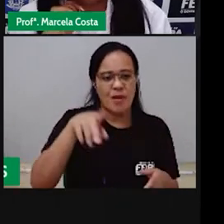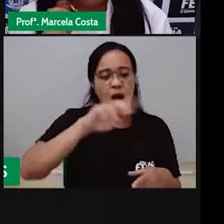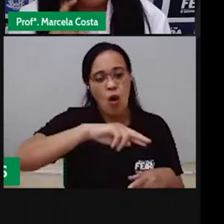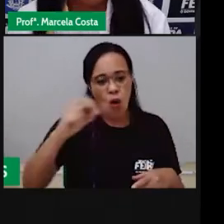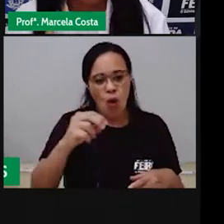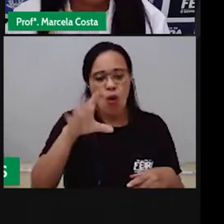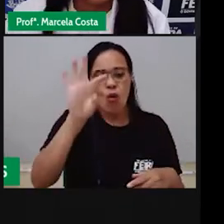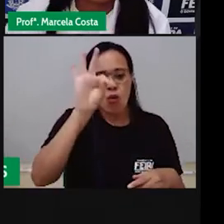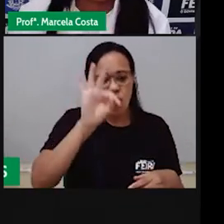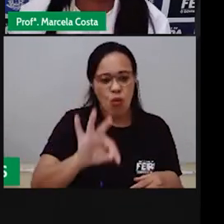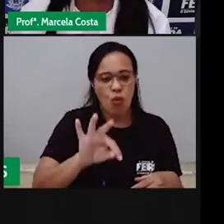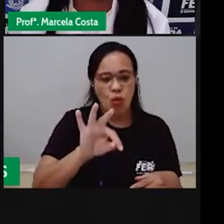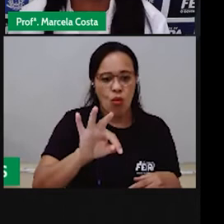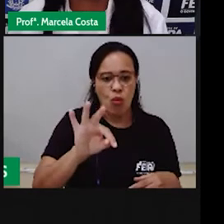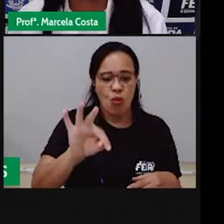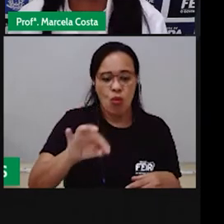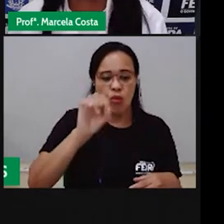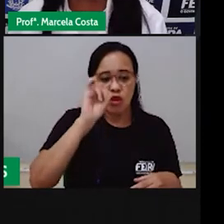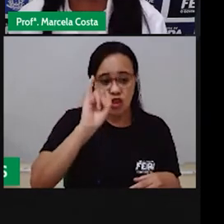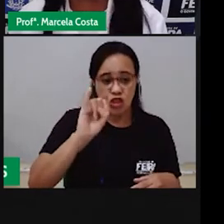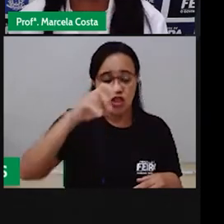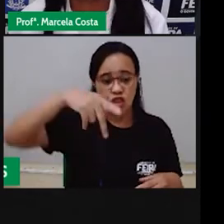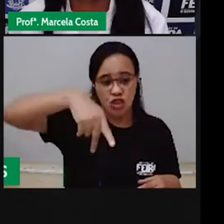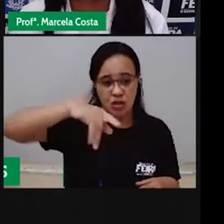Vamos escrever mais uma frase.